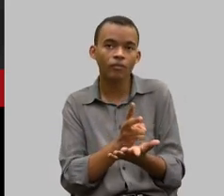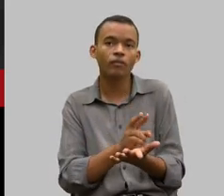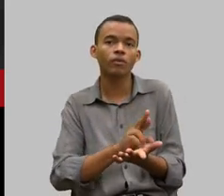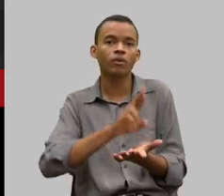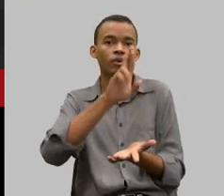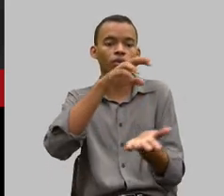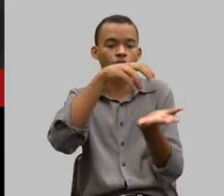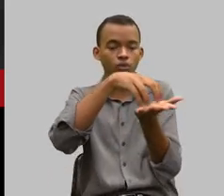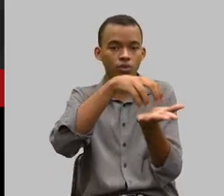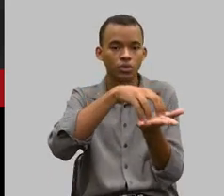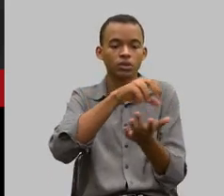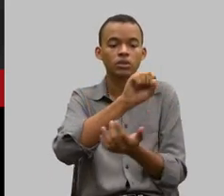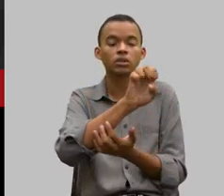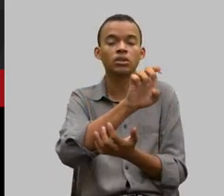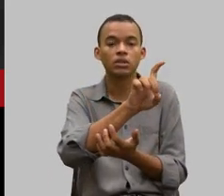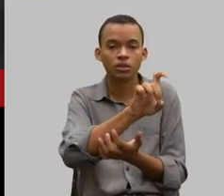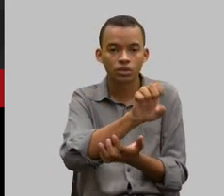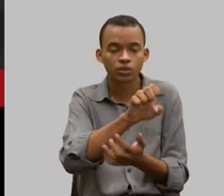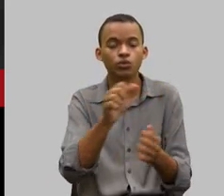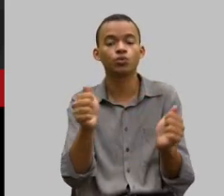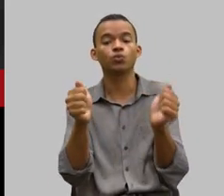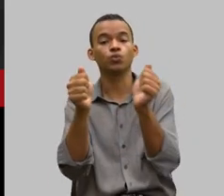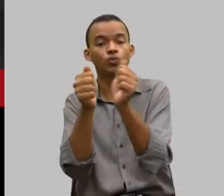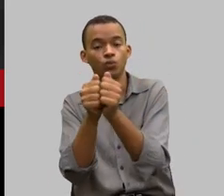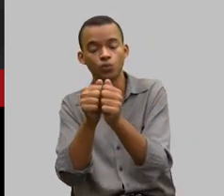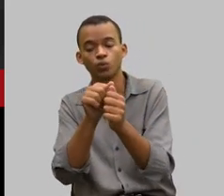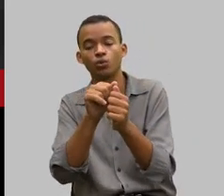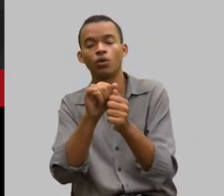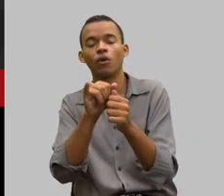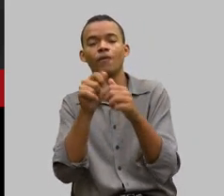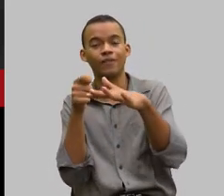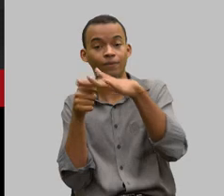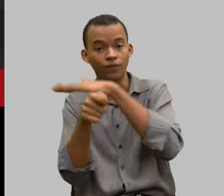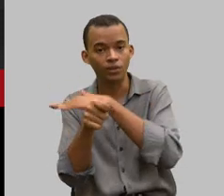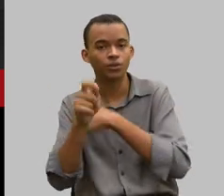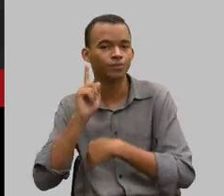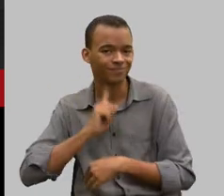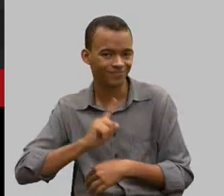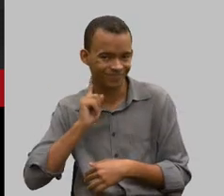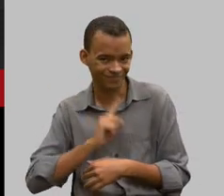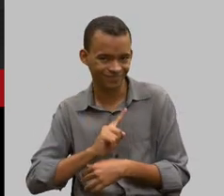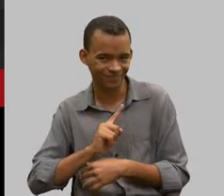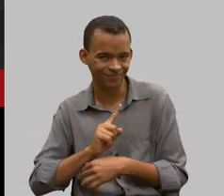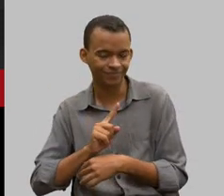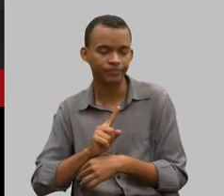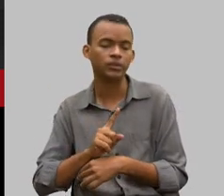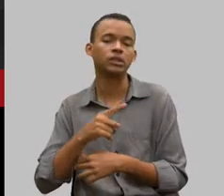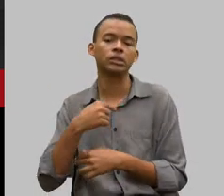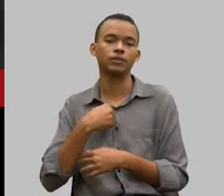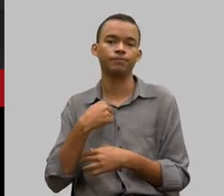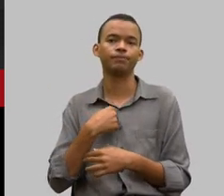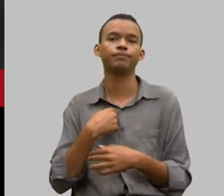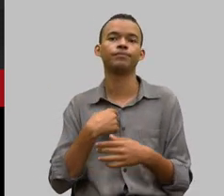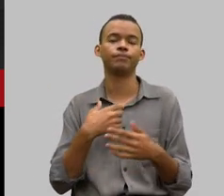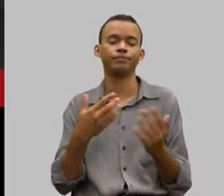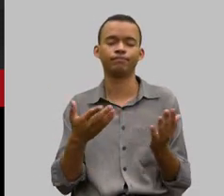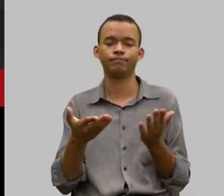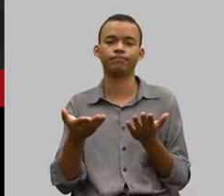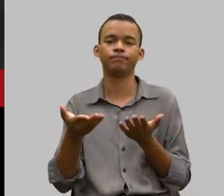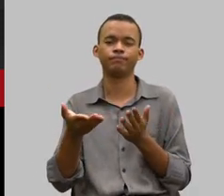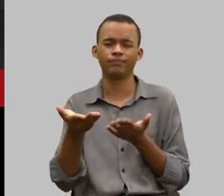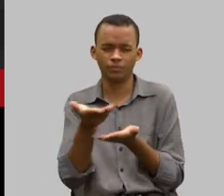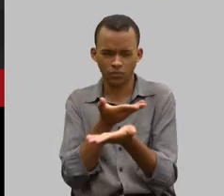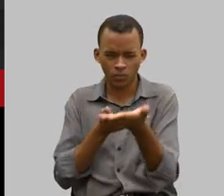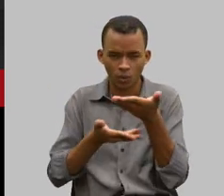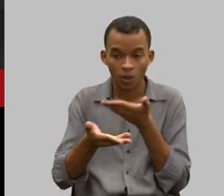Invest Minas então saindo daqui Deputado eu farei essa interlocução colocarei Vossa Excelência em contato com o secretário